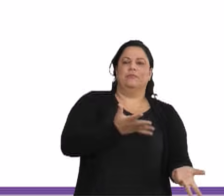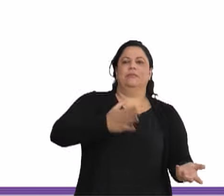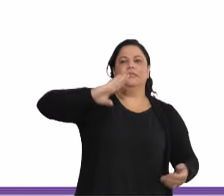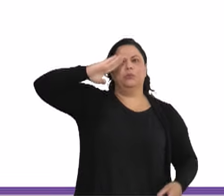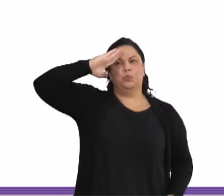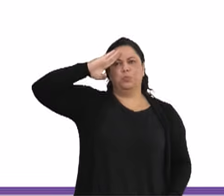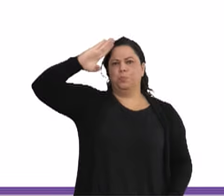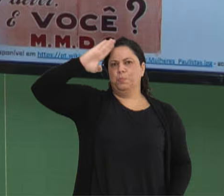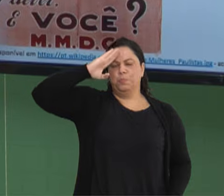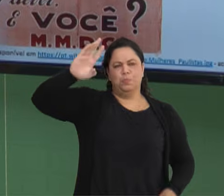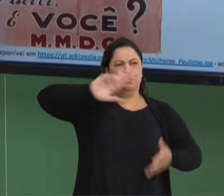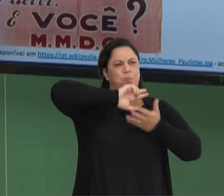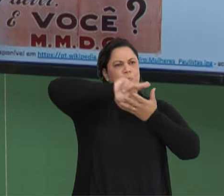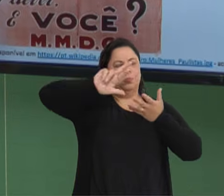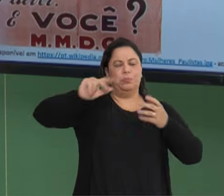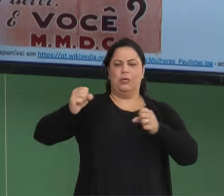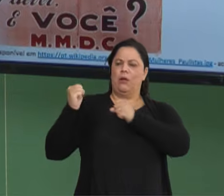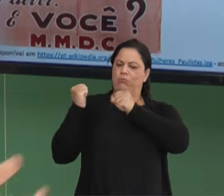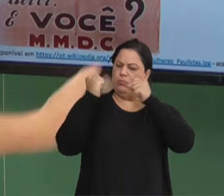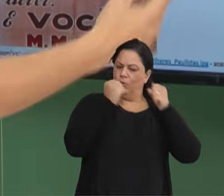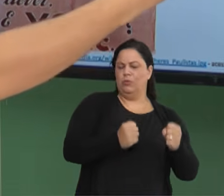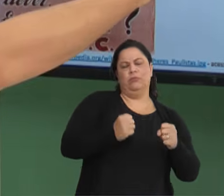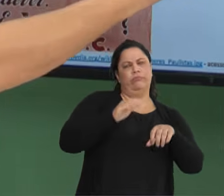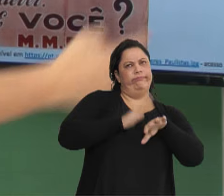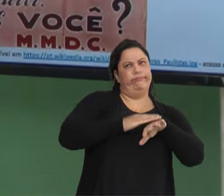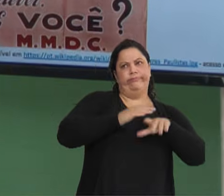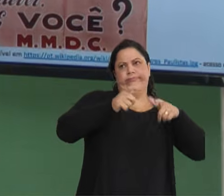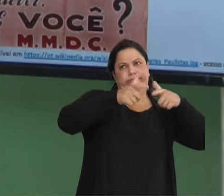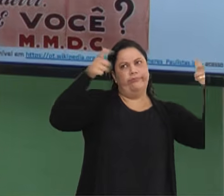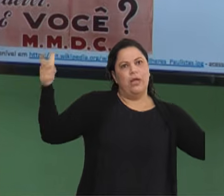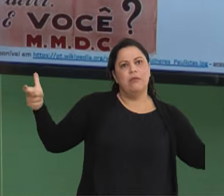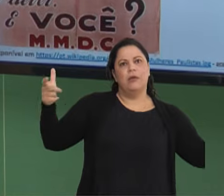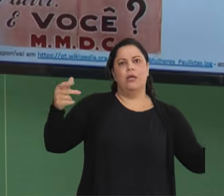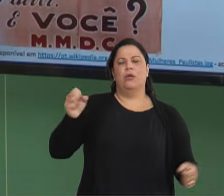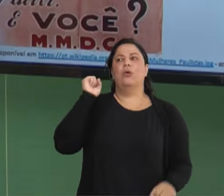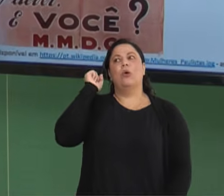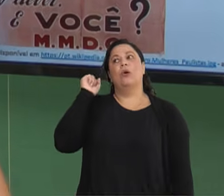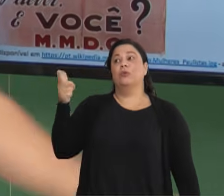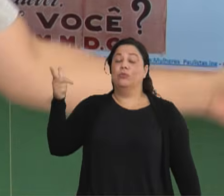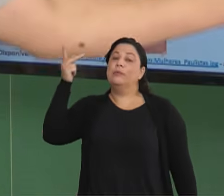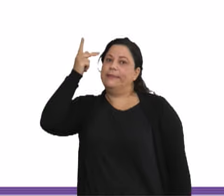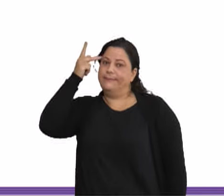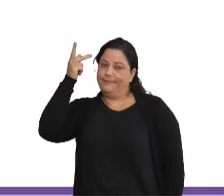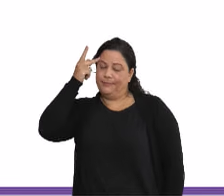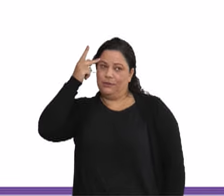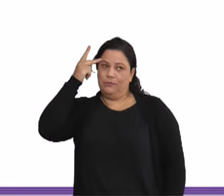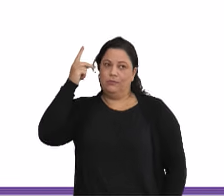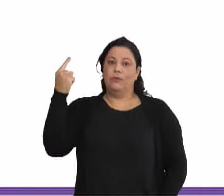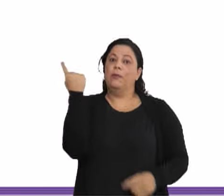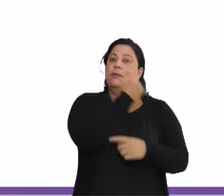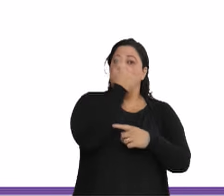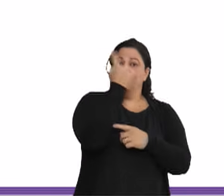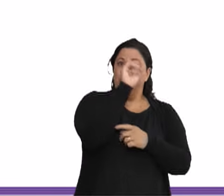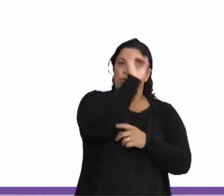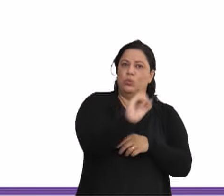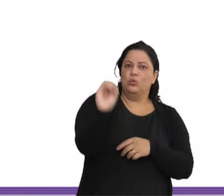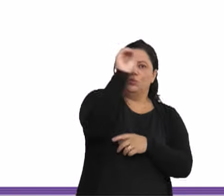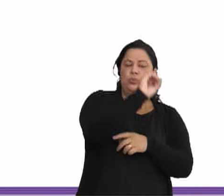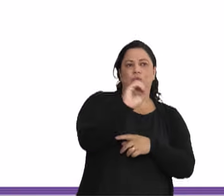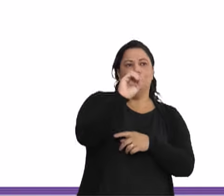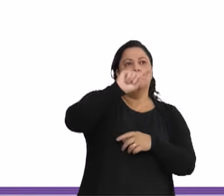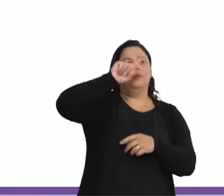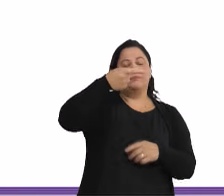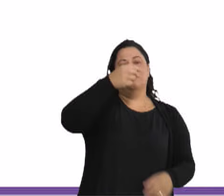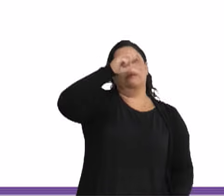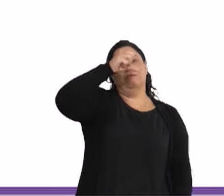federal. Tinha muito mais poder do que São Paulo. Então, no dia 1º de outubro de 1932,